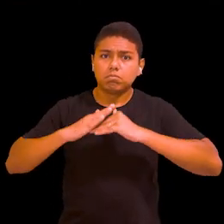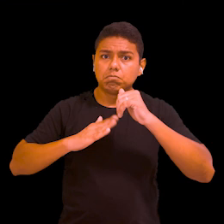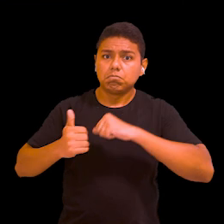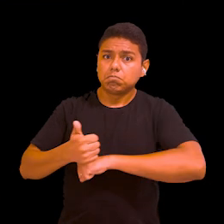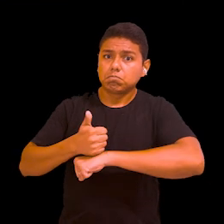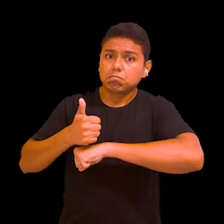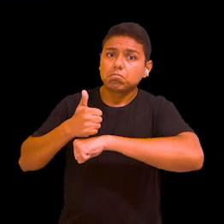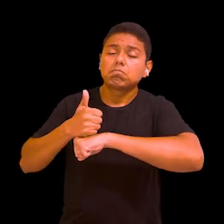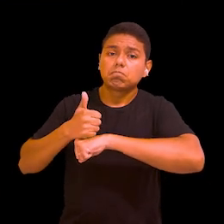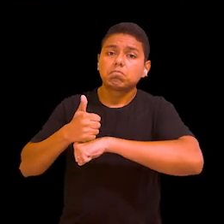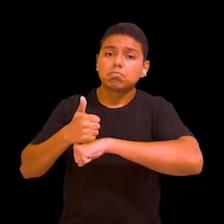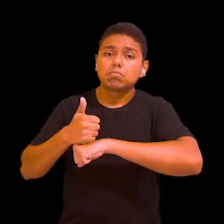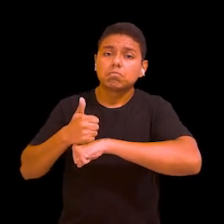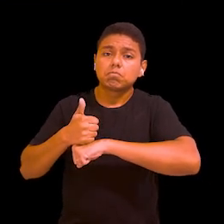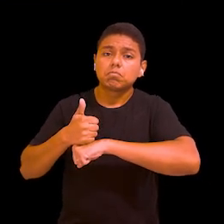profissionais